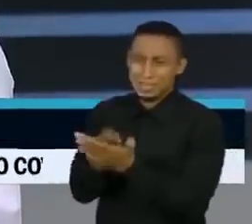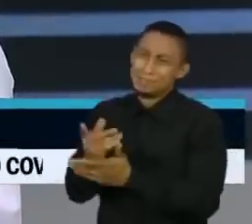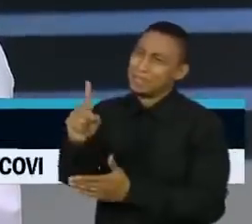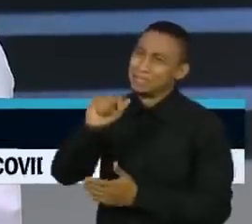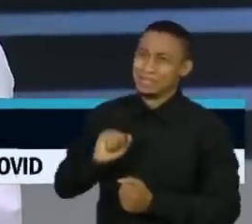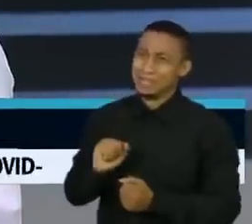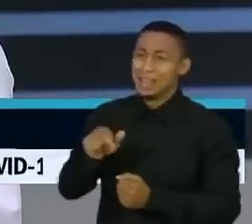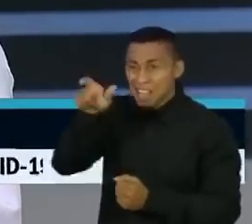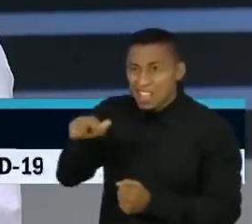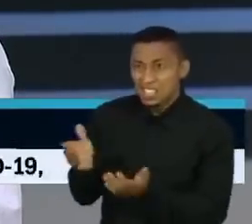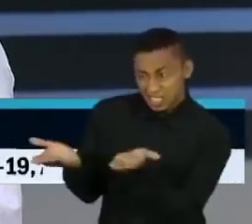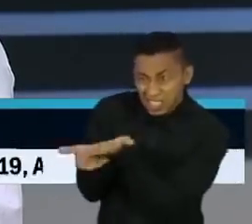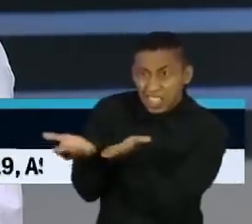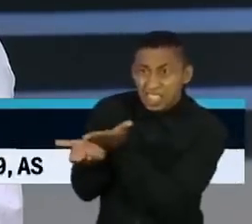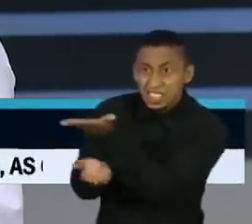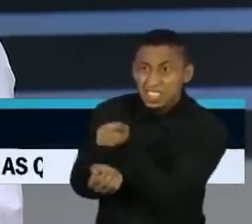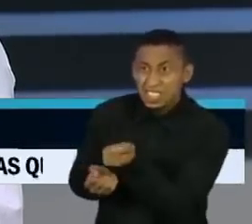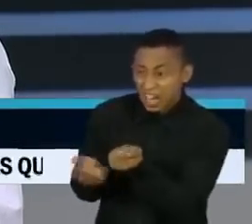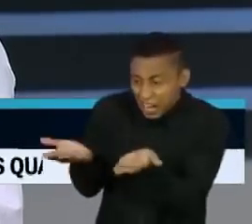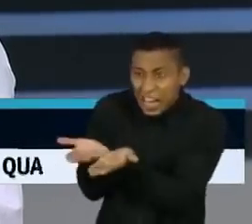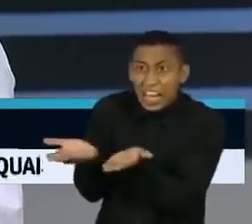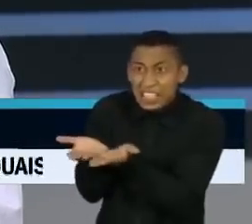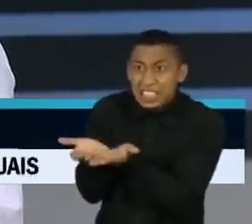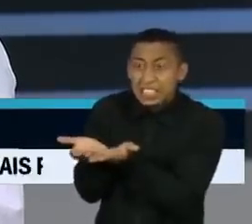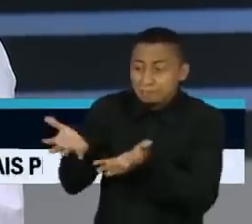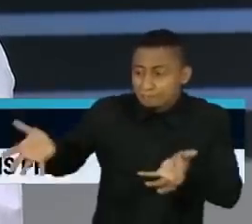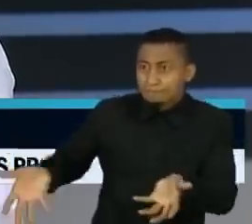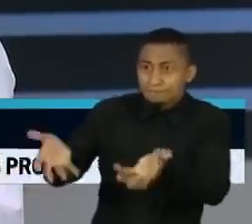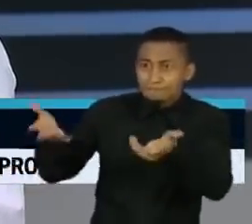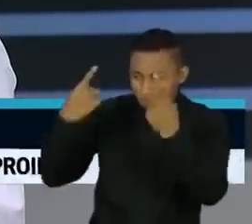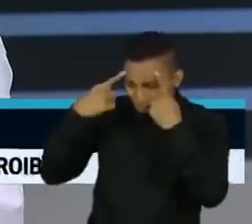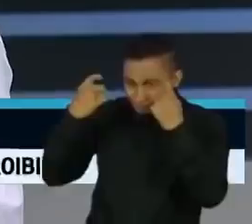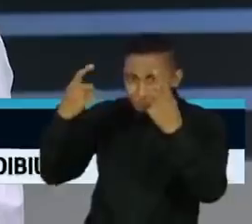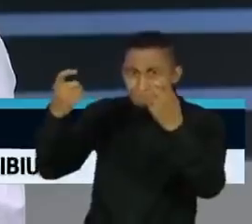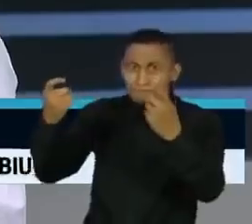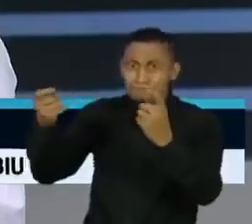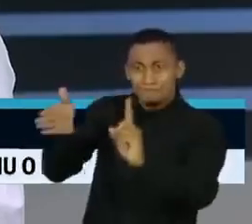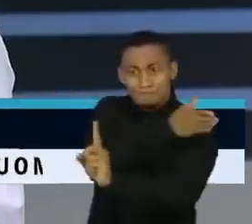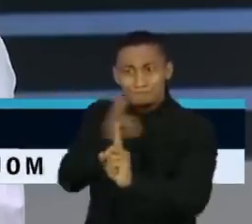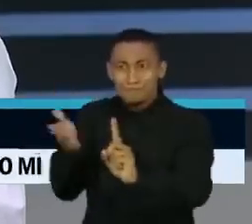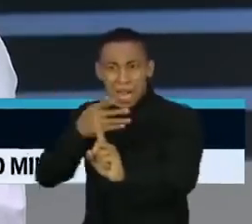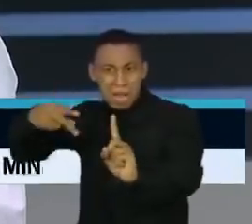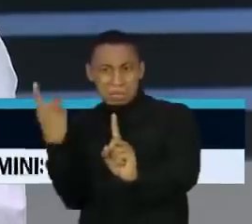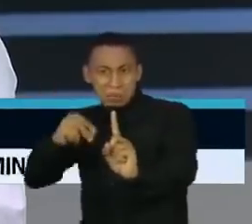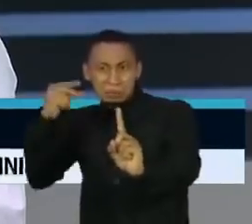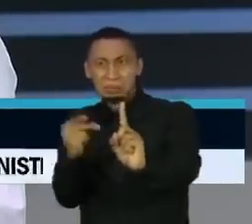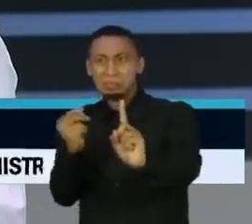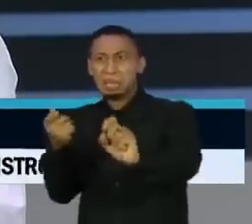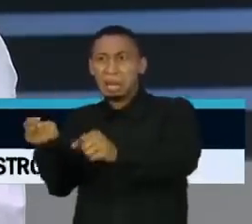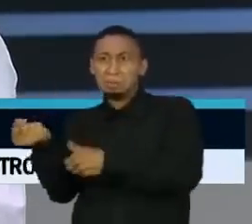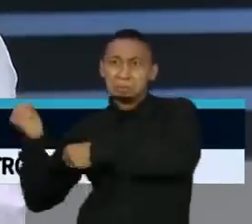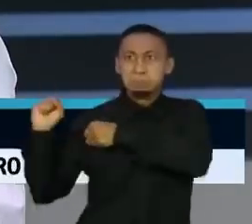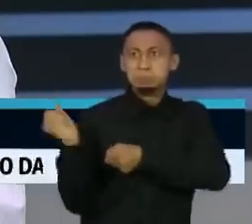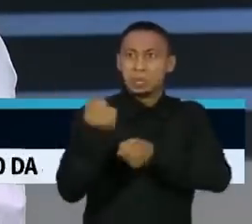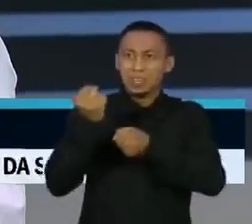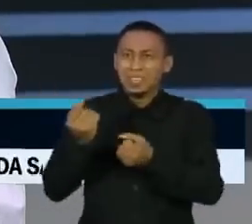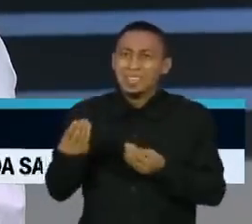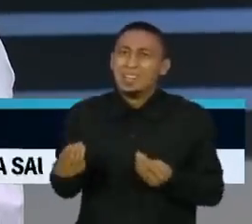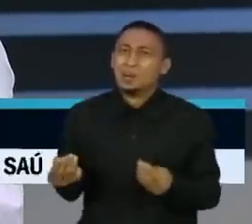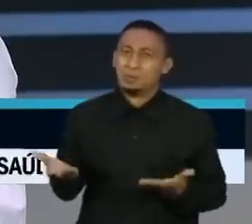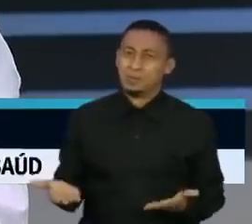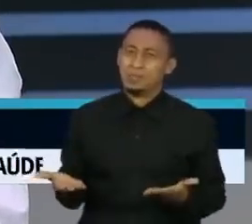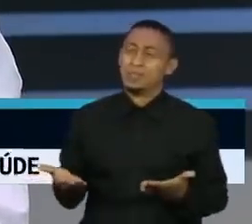ele se diz cristão, promover a agressão de outras pessoas, isso é inadmissível, né? Ele